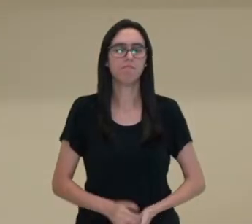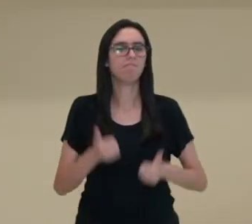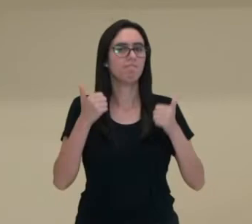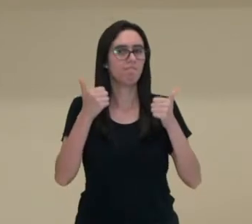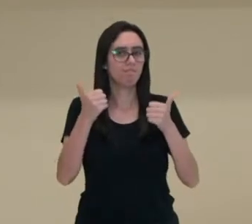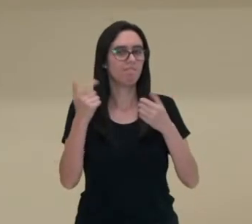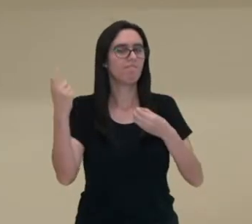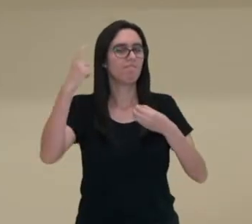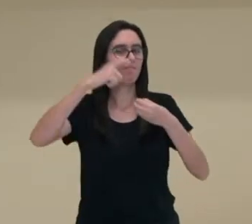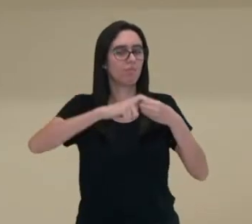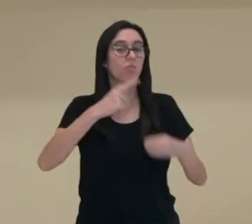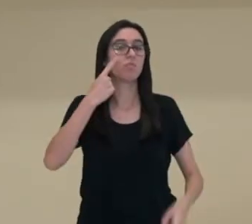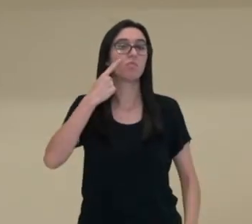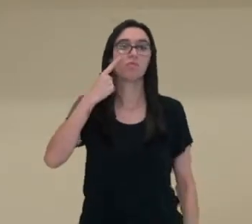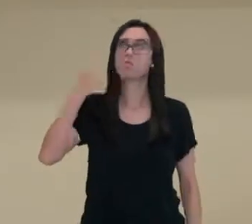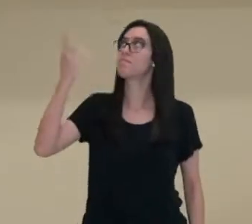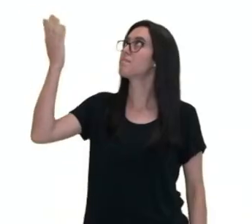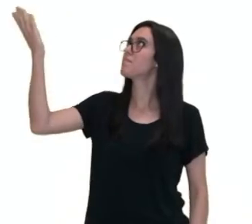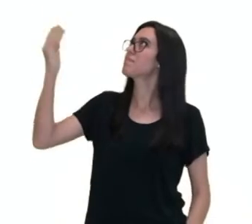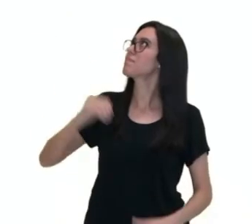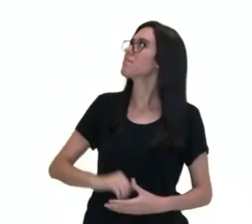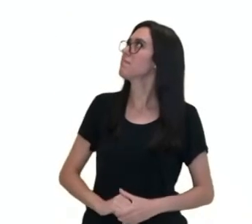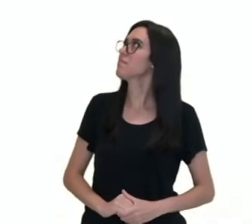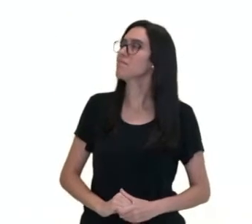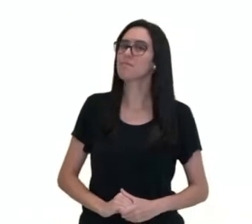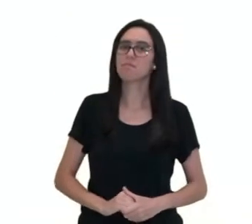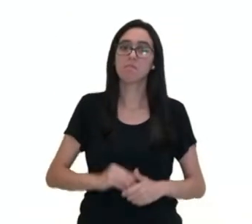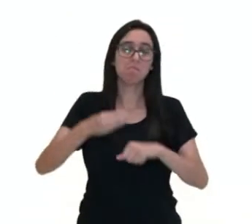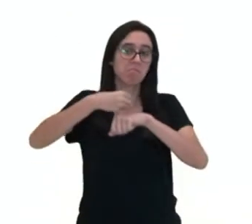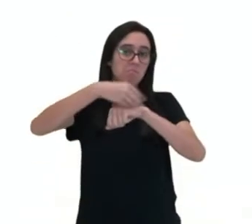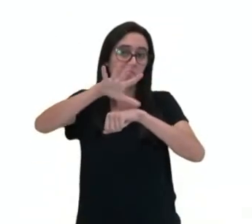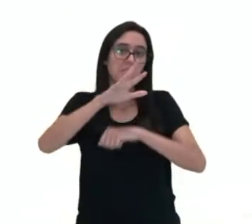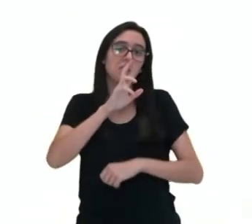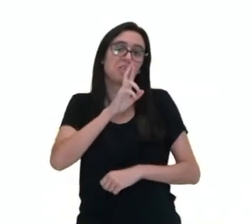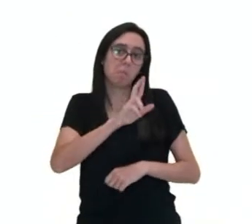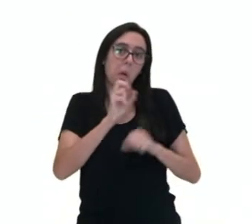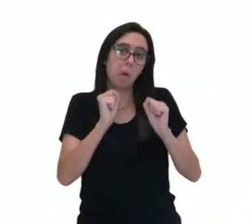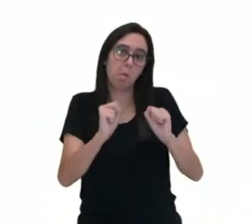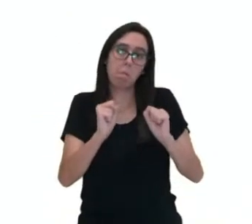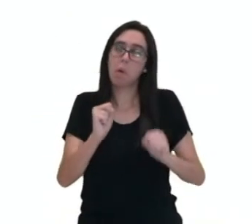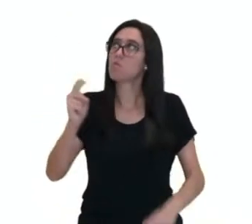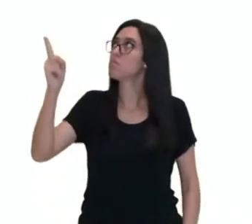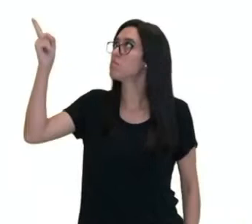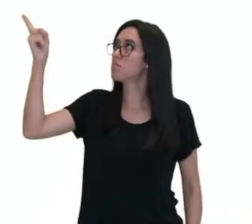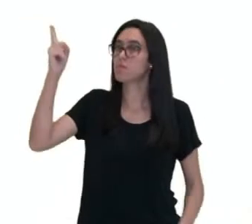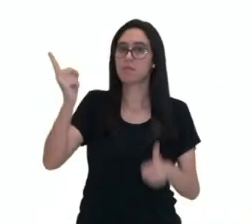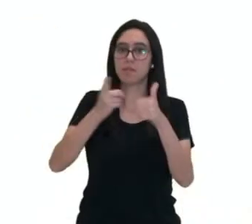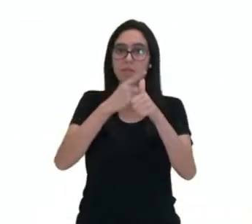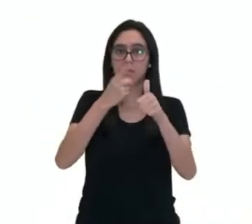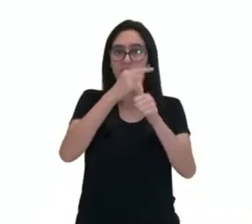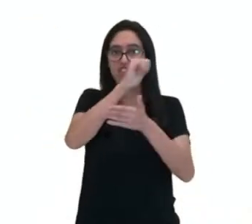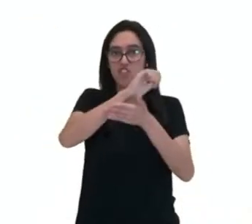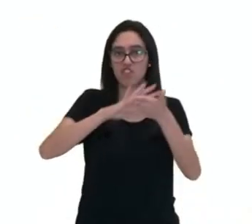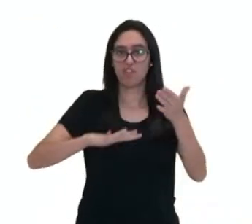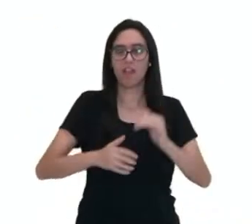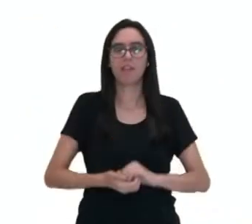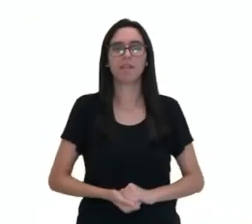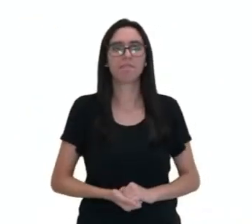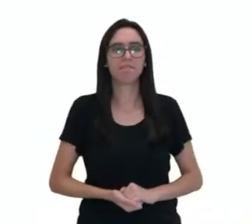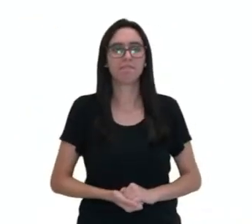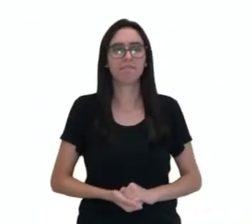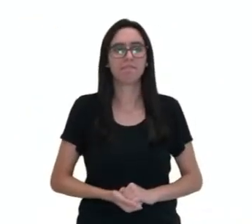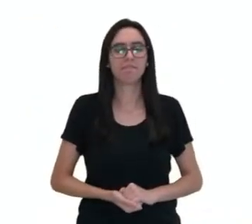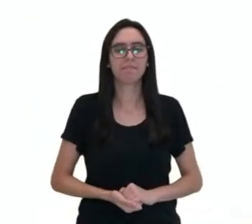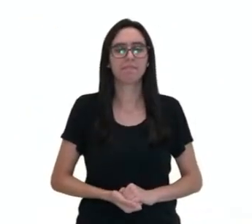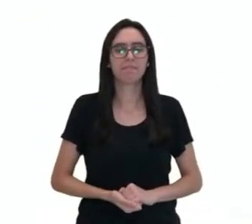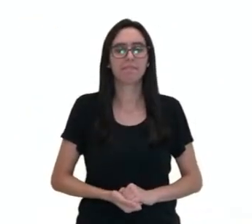Retornando, vamos ver então. A nossa sugestão então de resposta para essa primeira atividade ficou assim: o fato do conto,